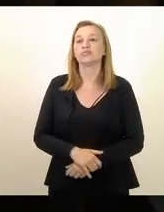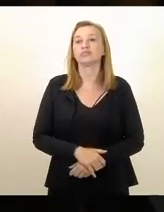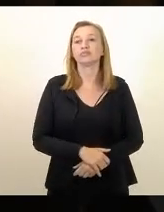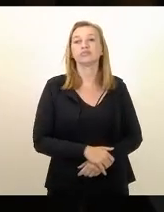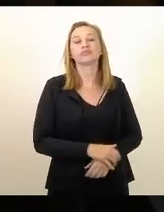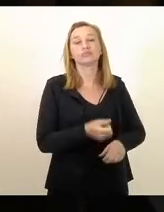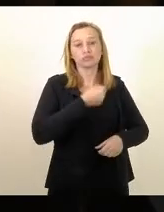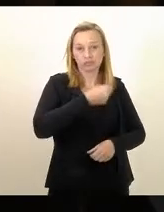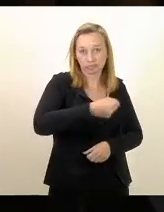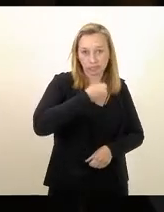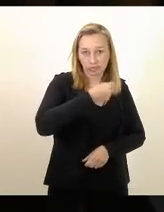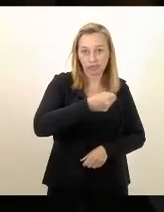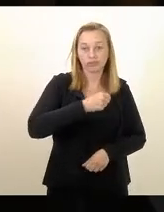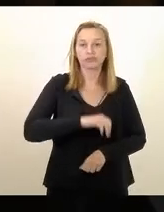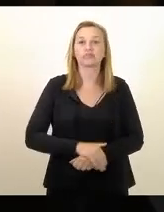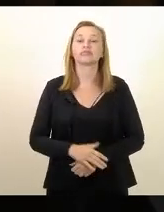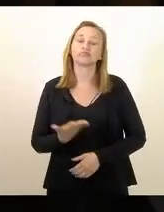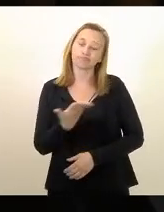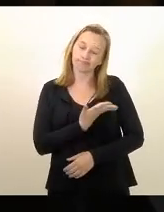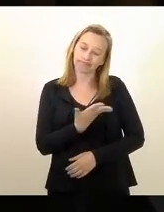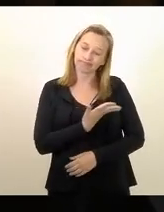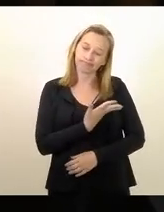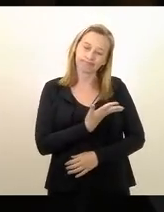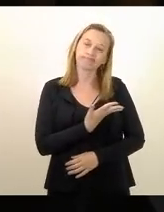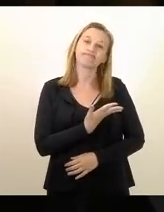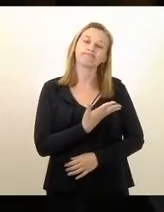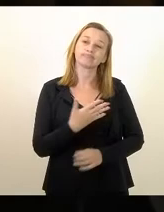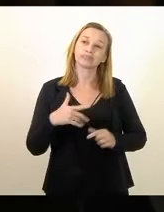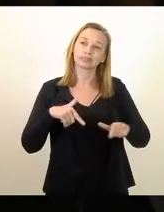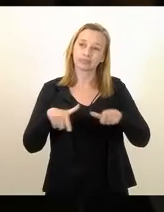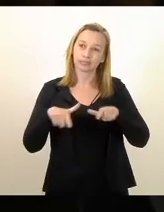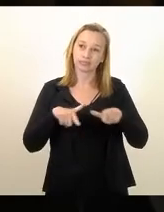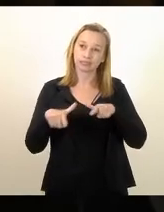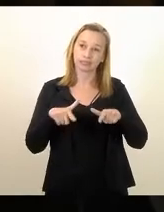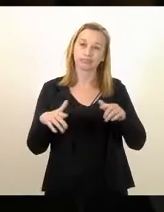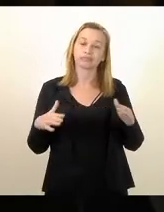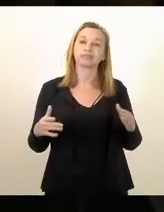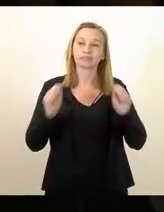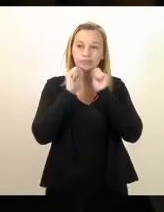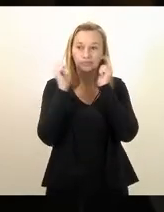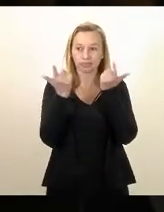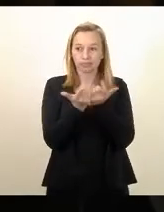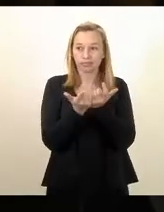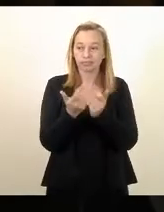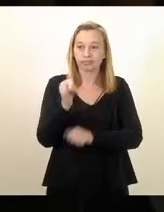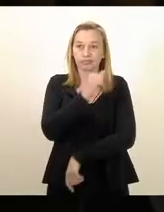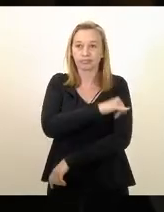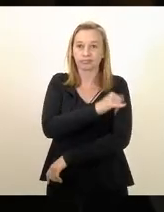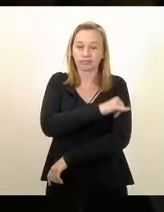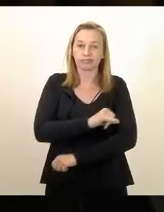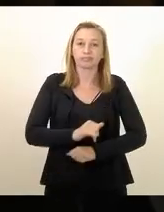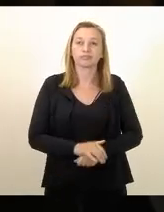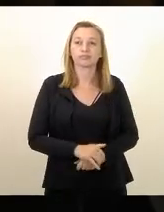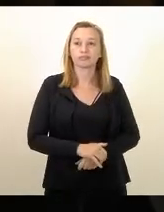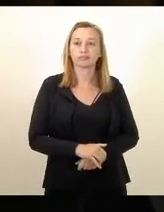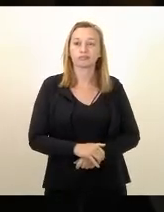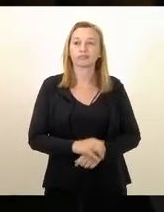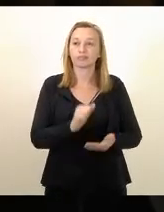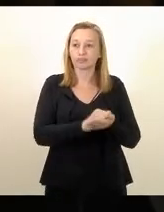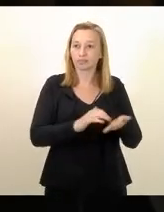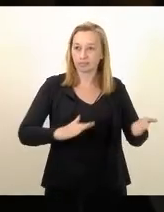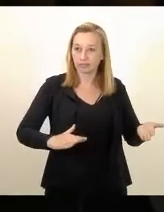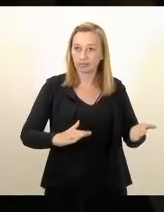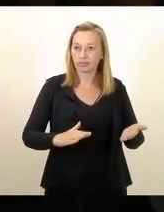imprensa e colegas que trabalham na assembleia legislativa do rio de janeiro que fazem a sua atividade